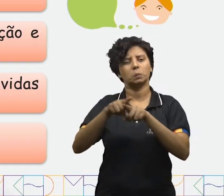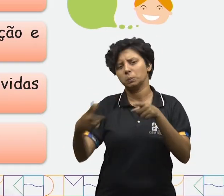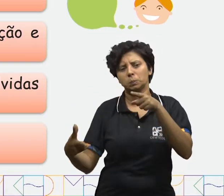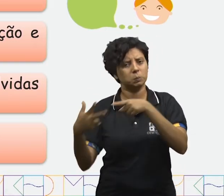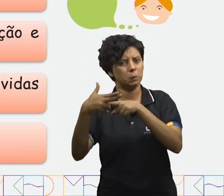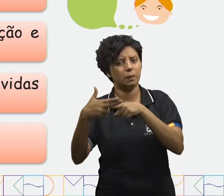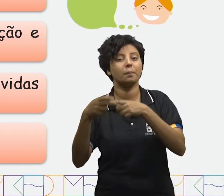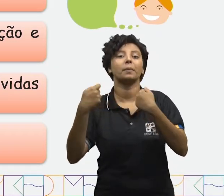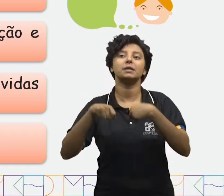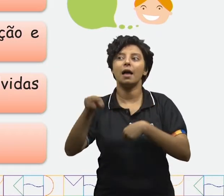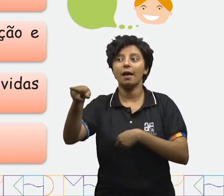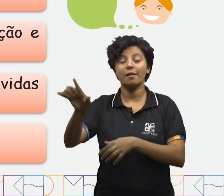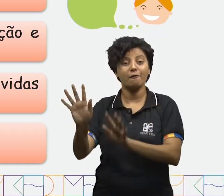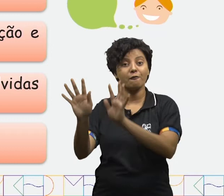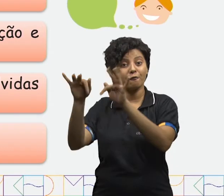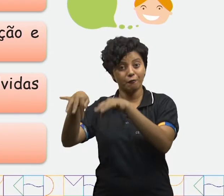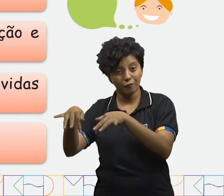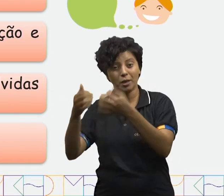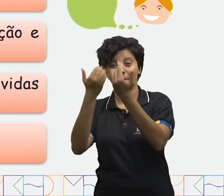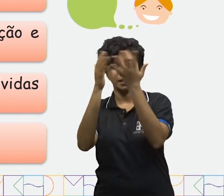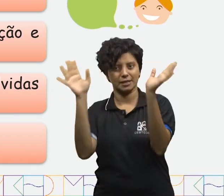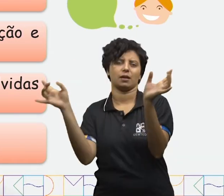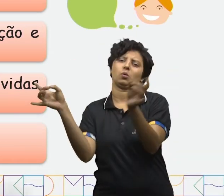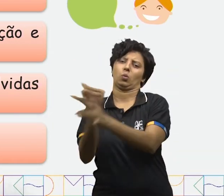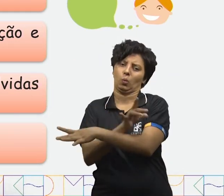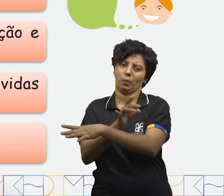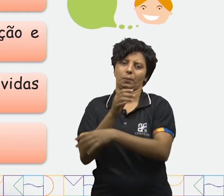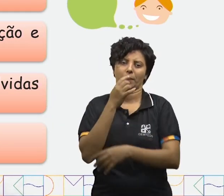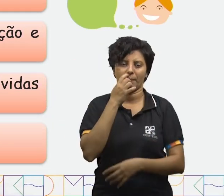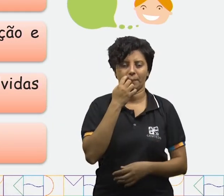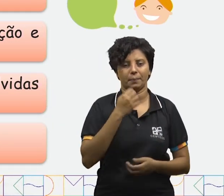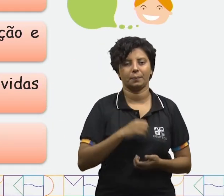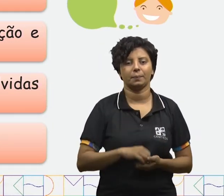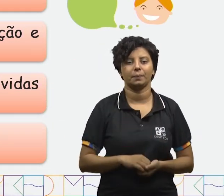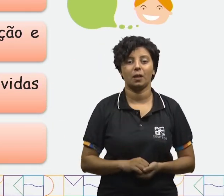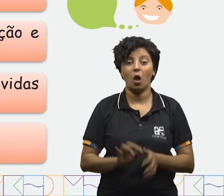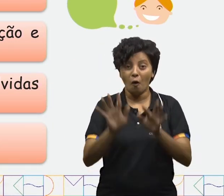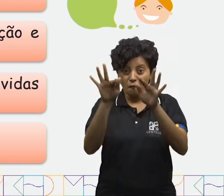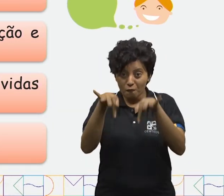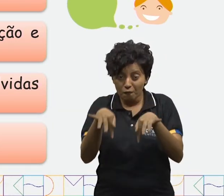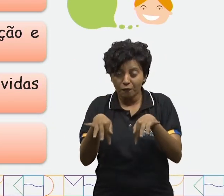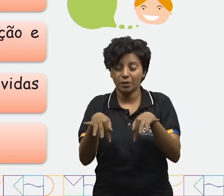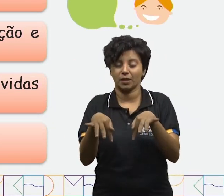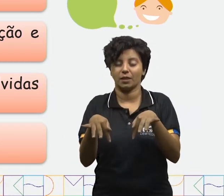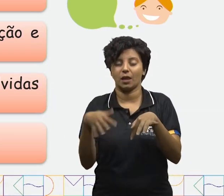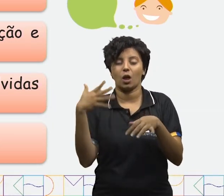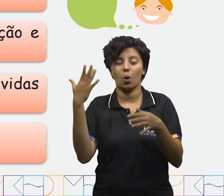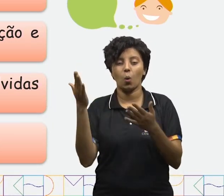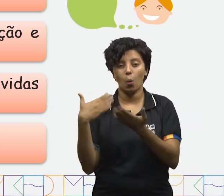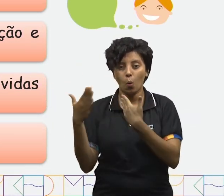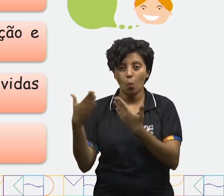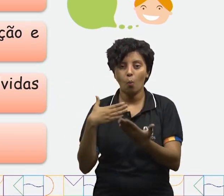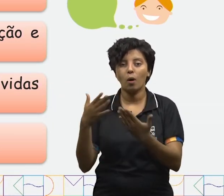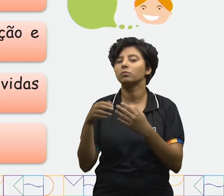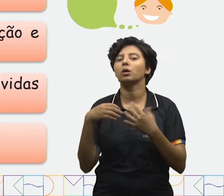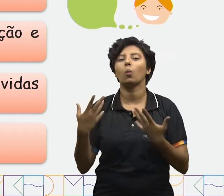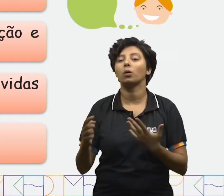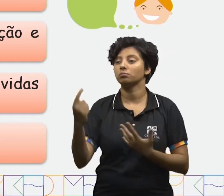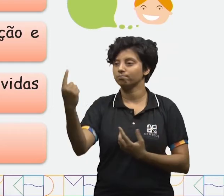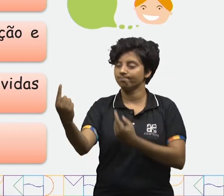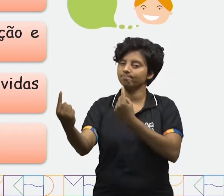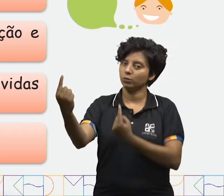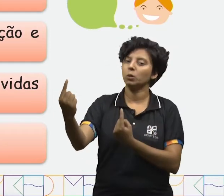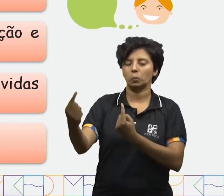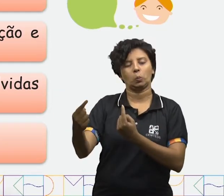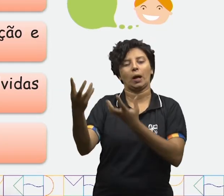não interromper, deixar o outro transmitir toda a sua mensagem. O encerramento da conversa deve acontecer quando todos